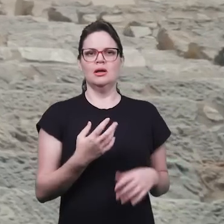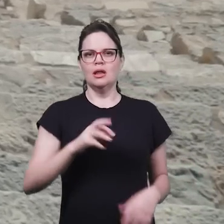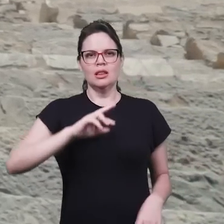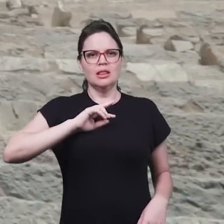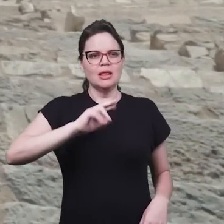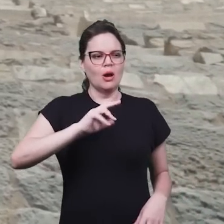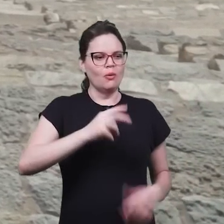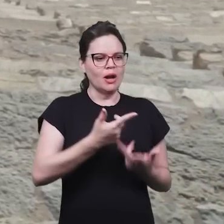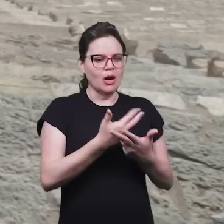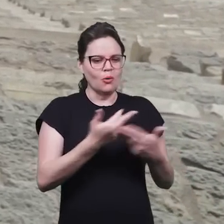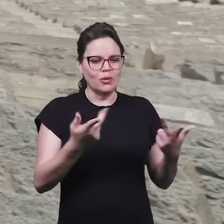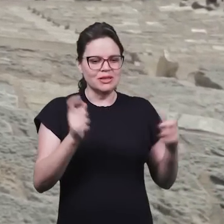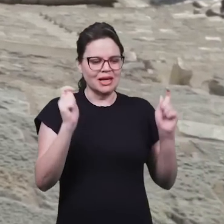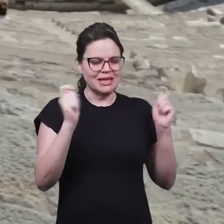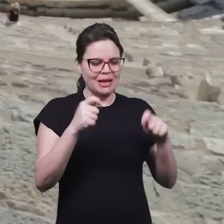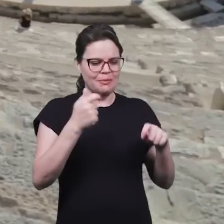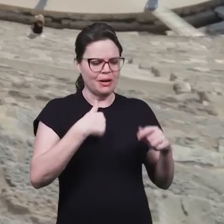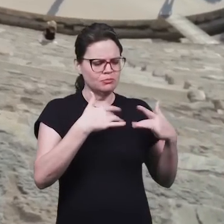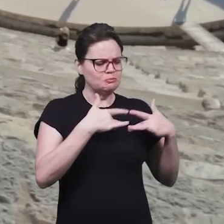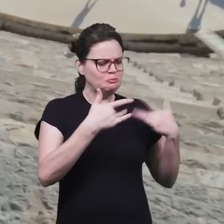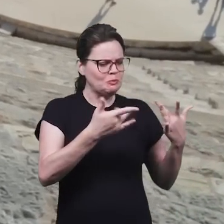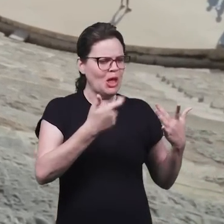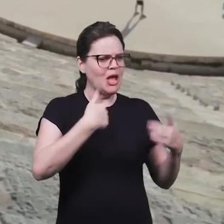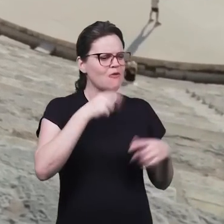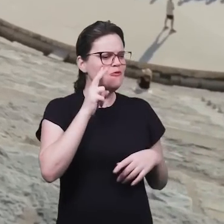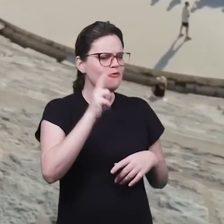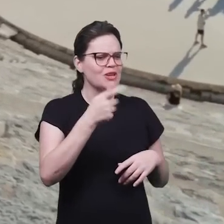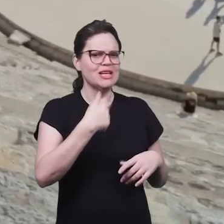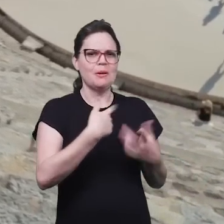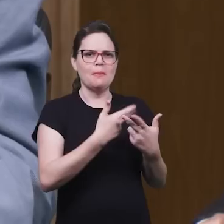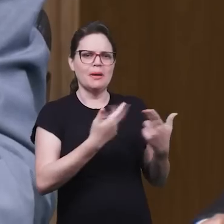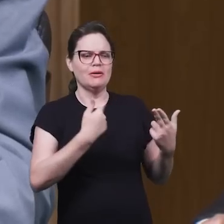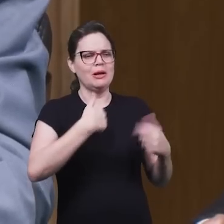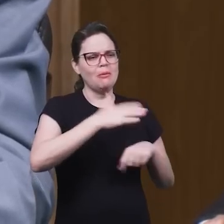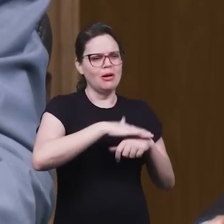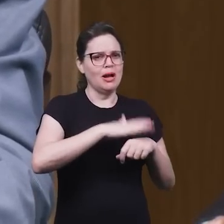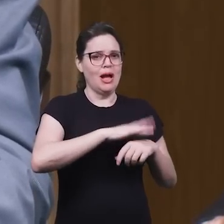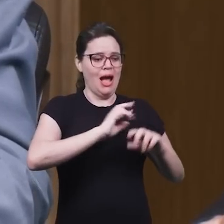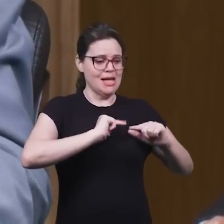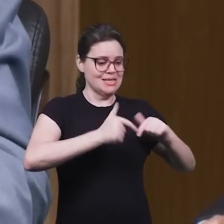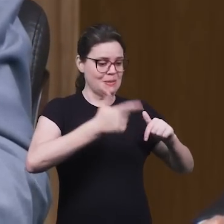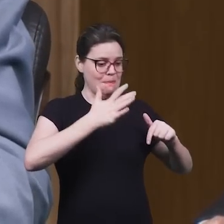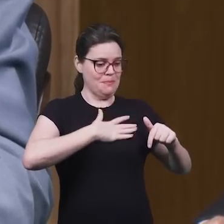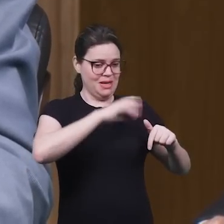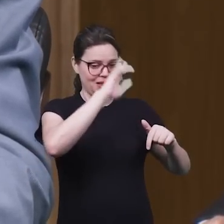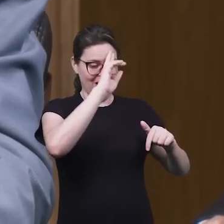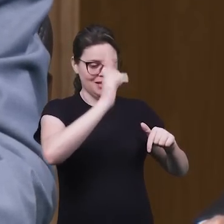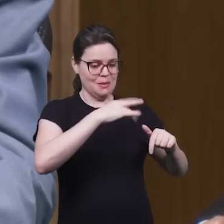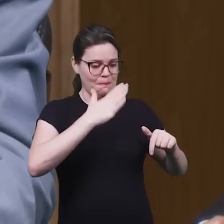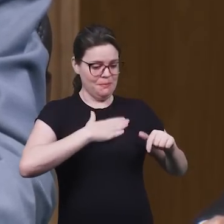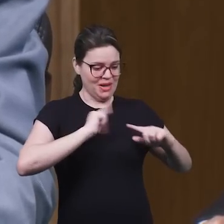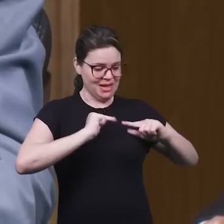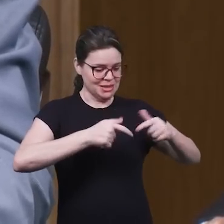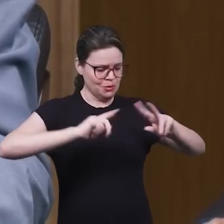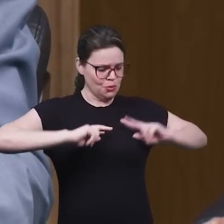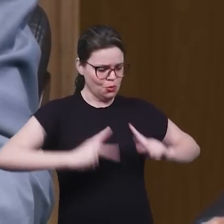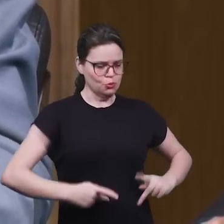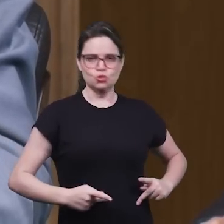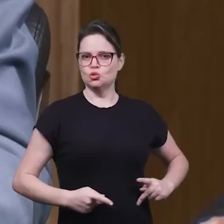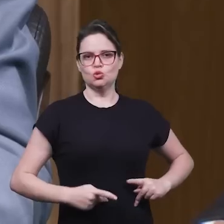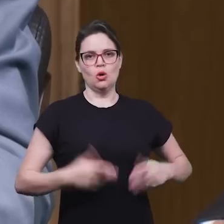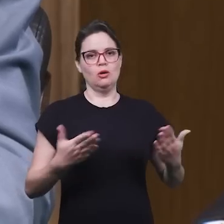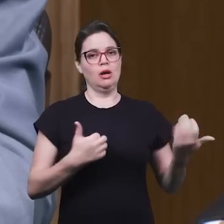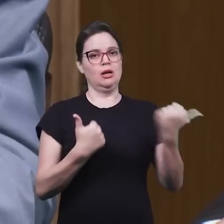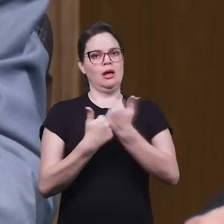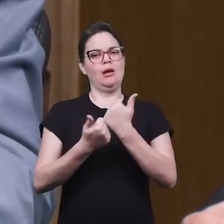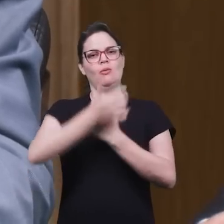enxergar, raciocinar e elaborar. Não. Agora é o Espírito Santo é quem faria